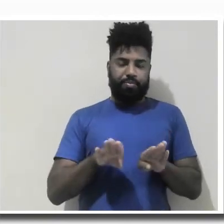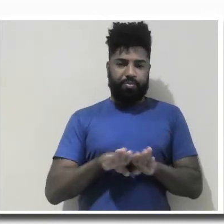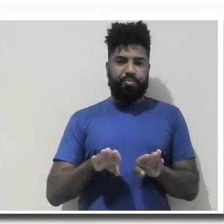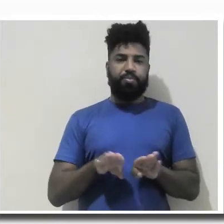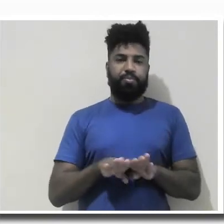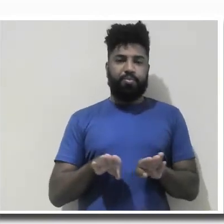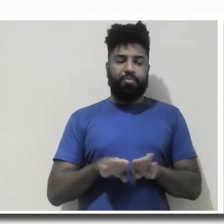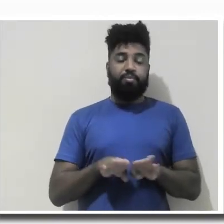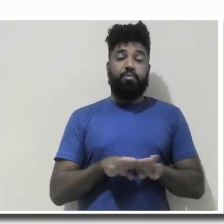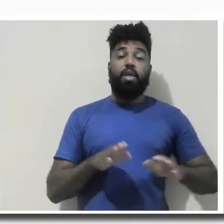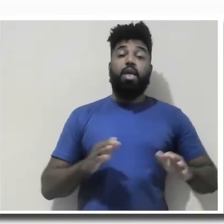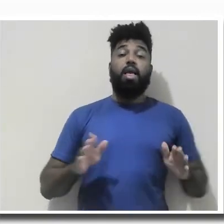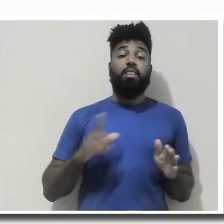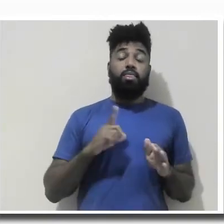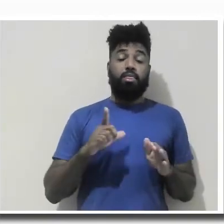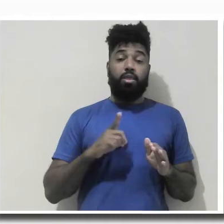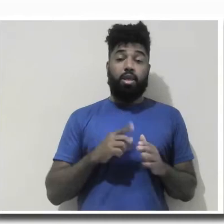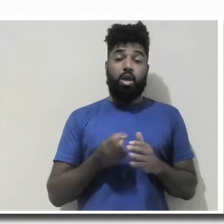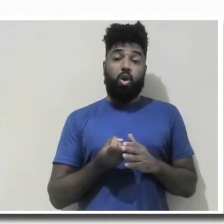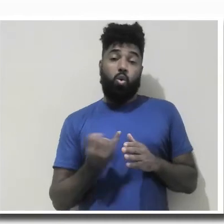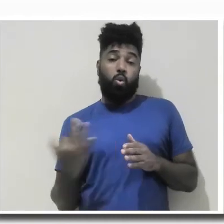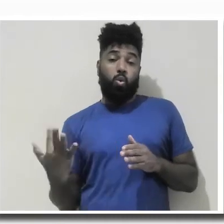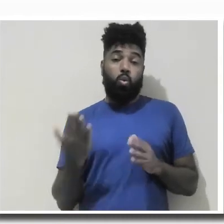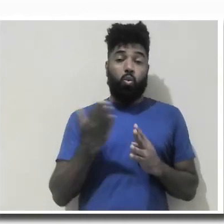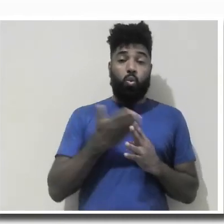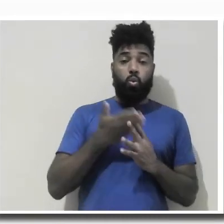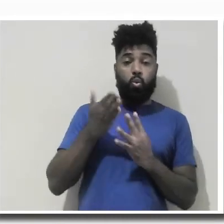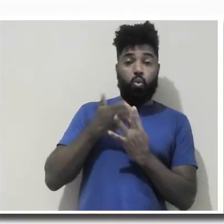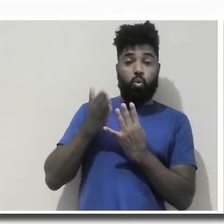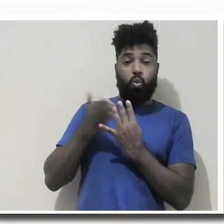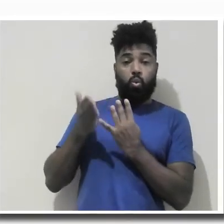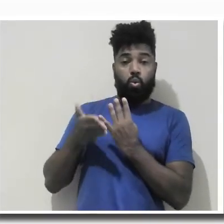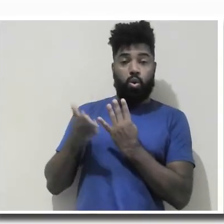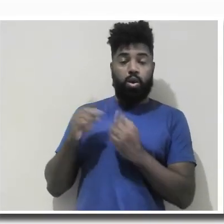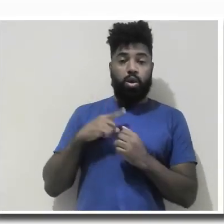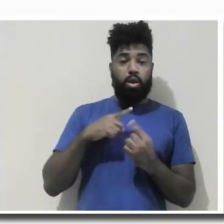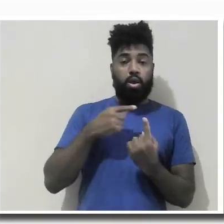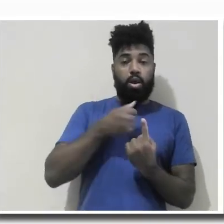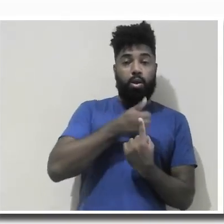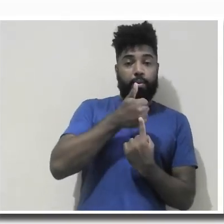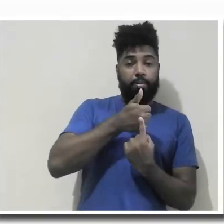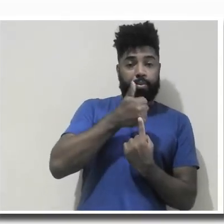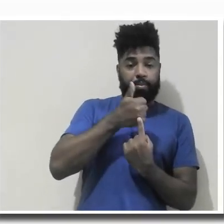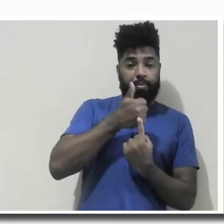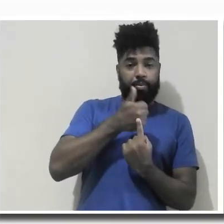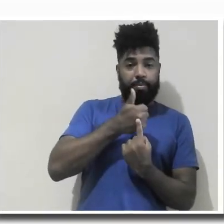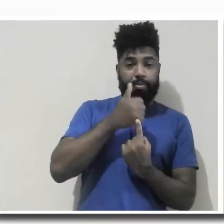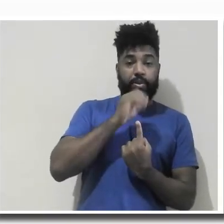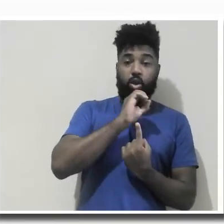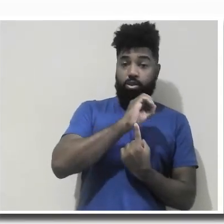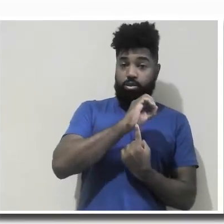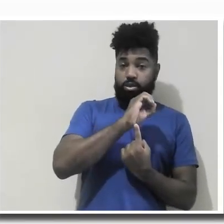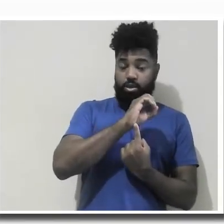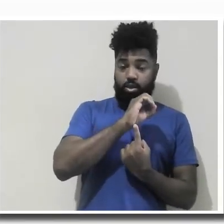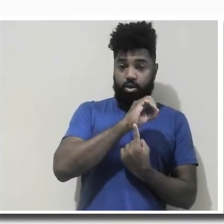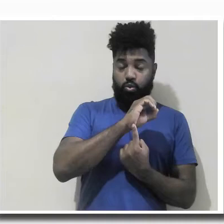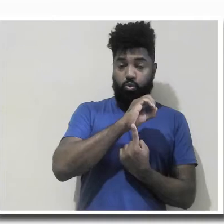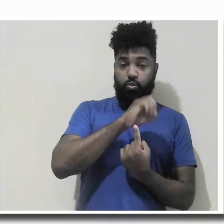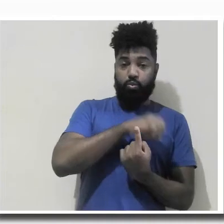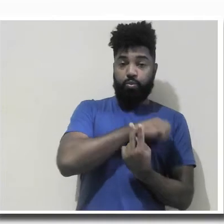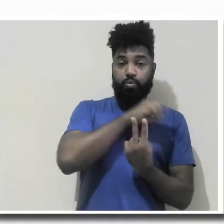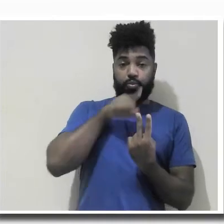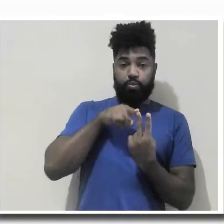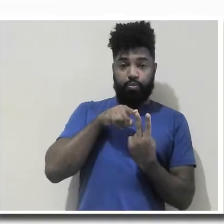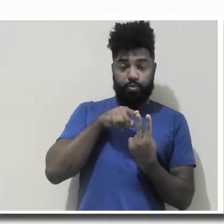Também conseguimos estabelecer uma relação de ordem neste conjunto. Temos o primeiro elemento, o menor deles,